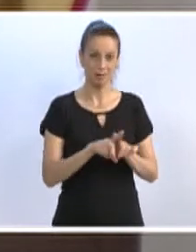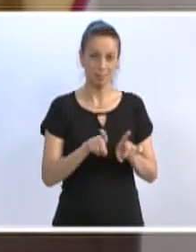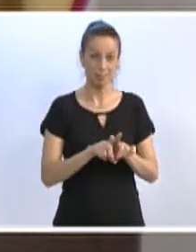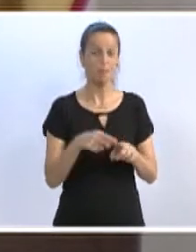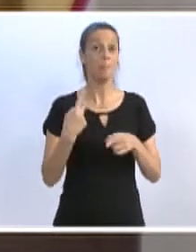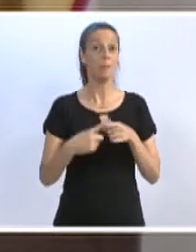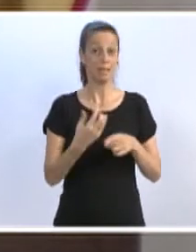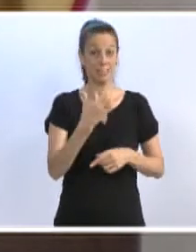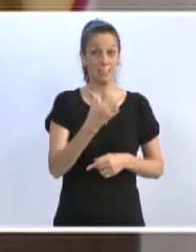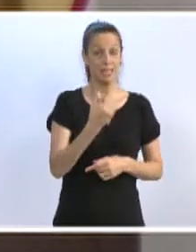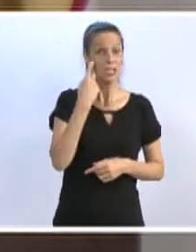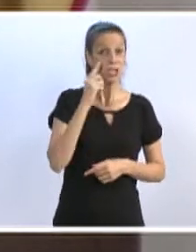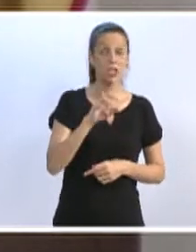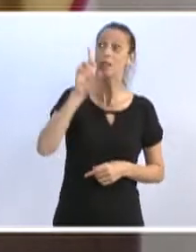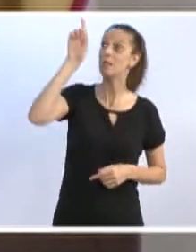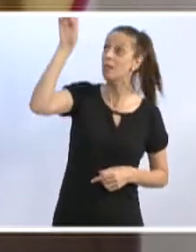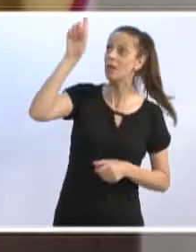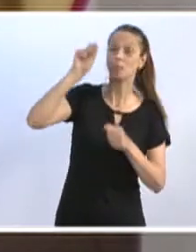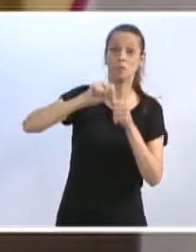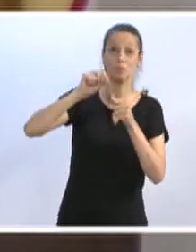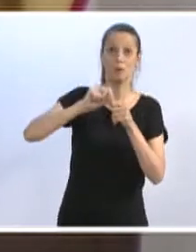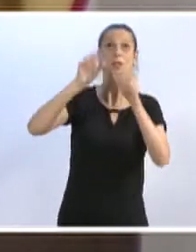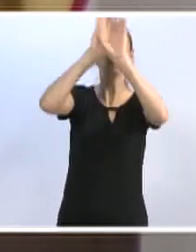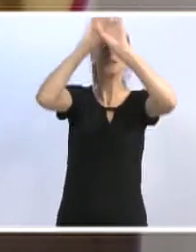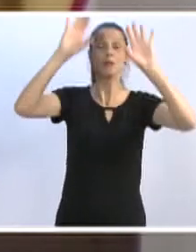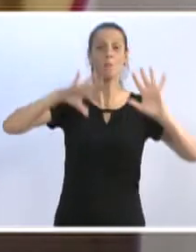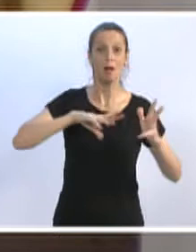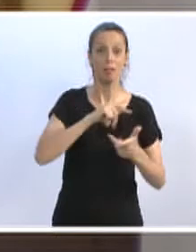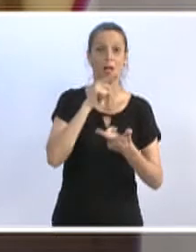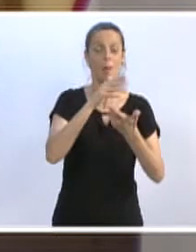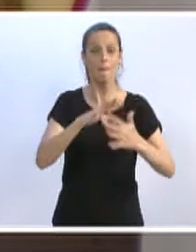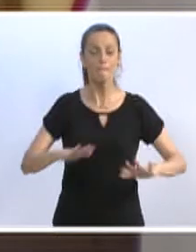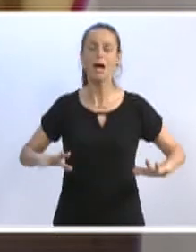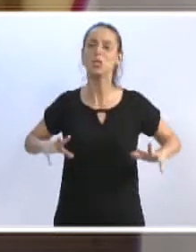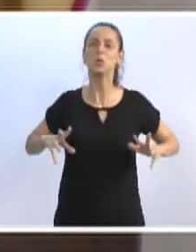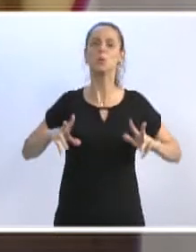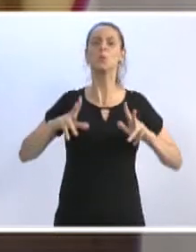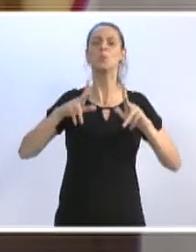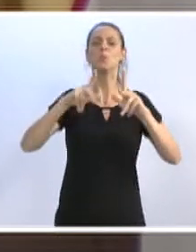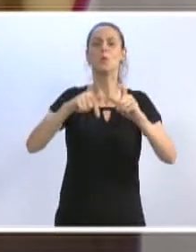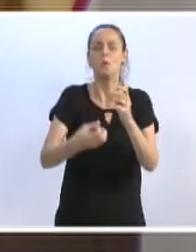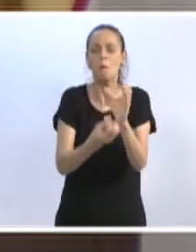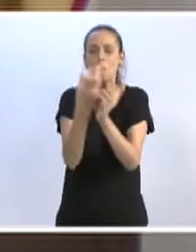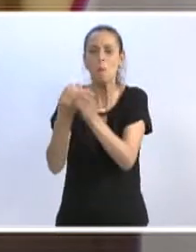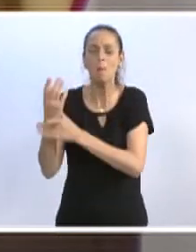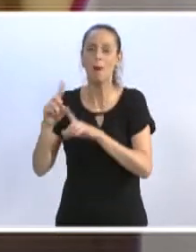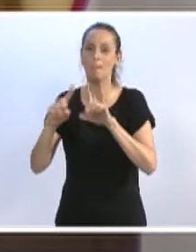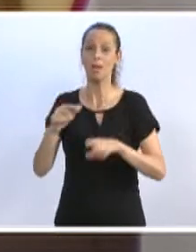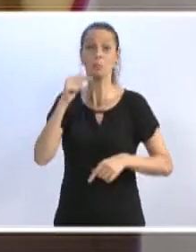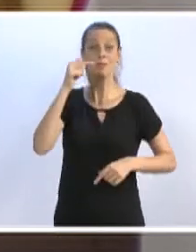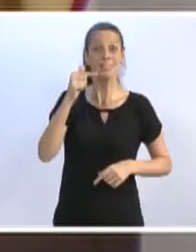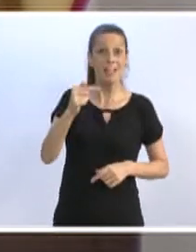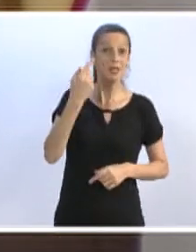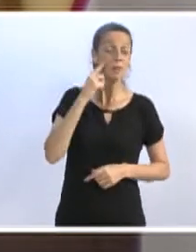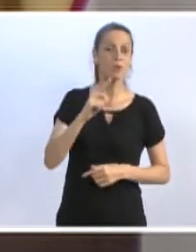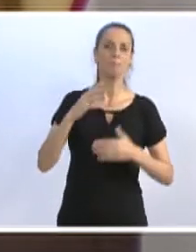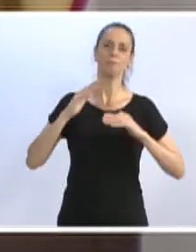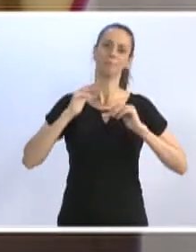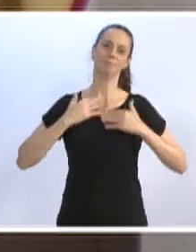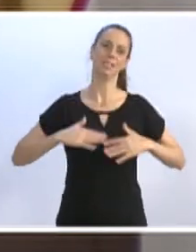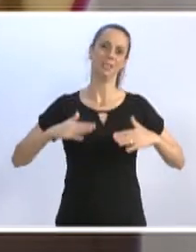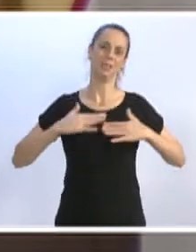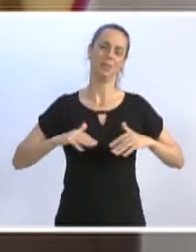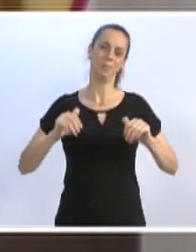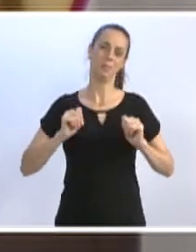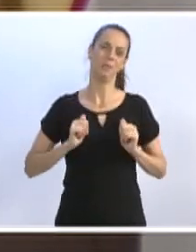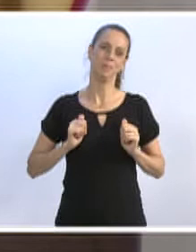Porque em 6 dias o Senhor fez o céu e a terra, o mar e tudo o que ele contém, mas no 7º dia descansou. Por isso o Senhor